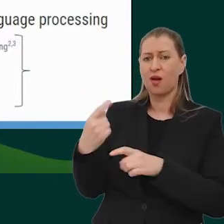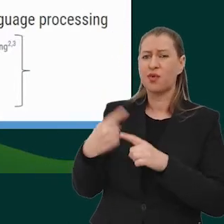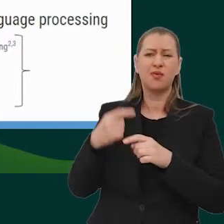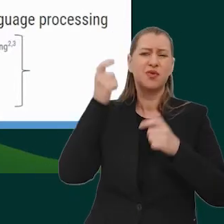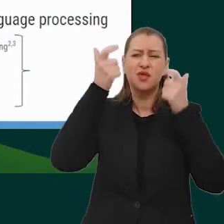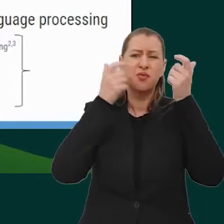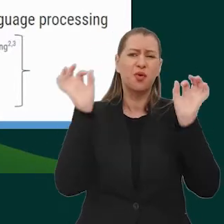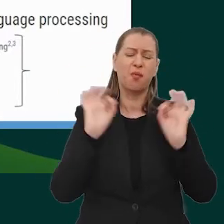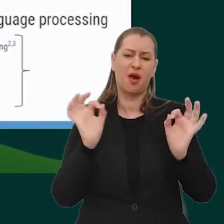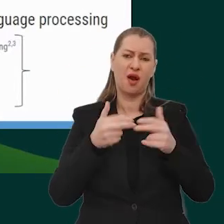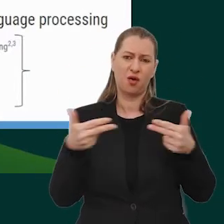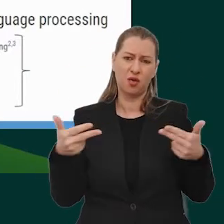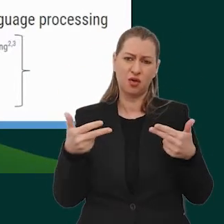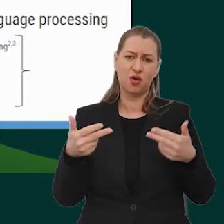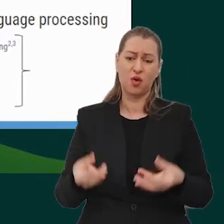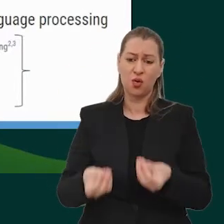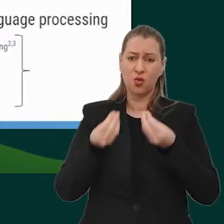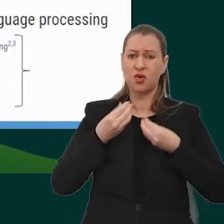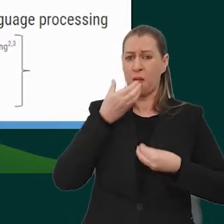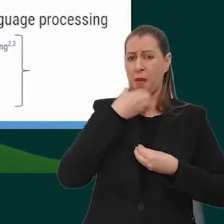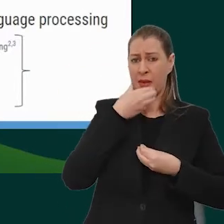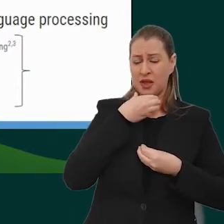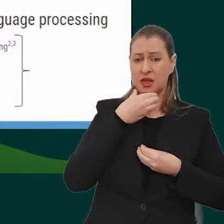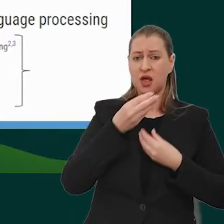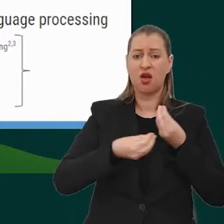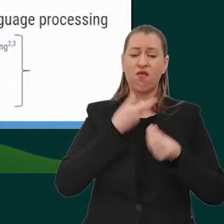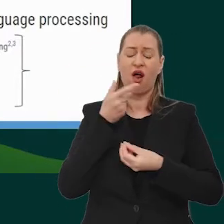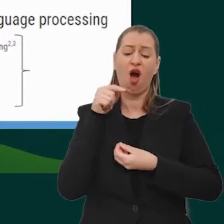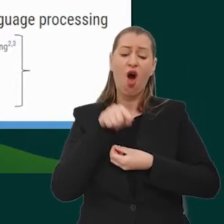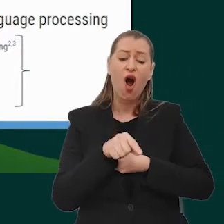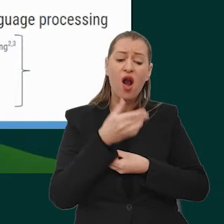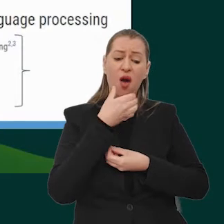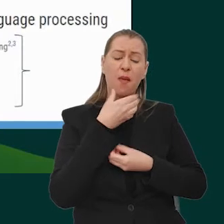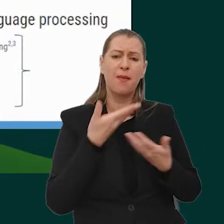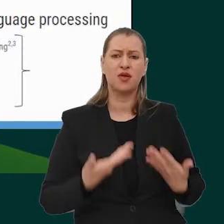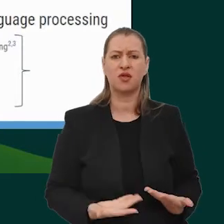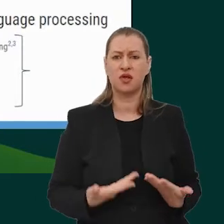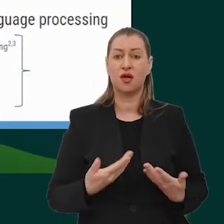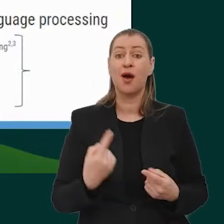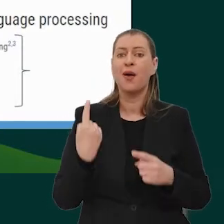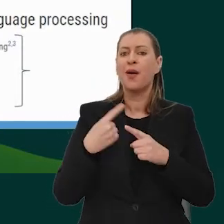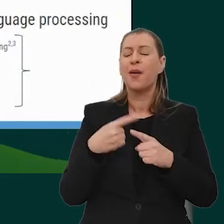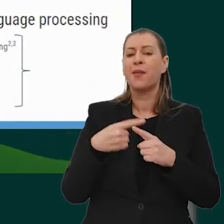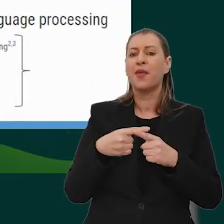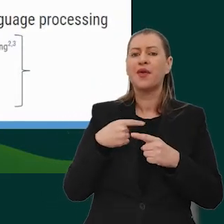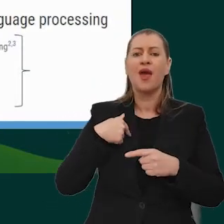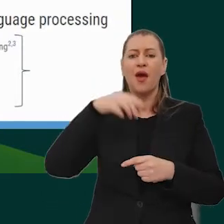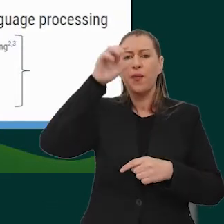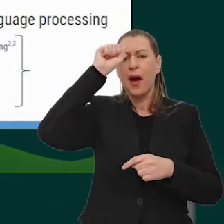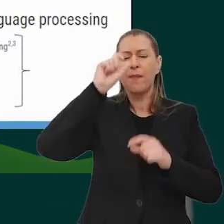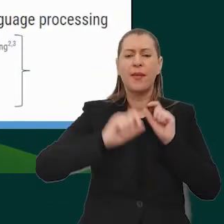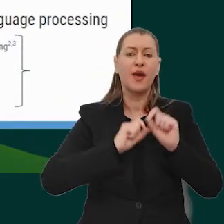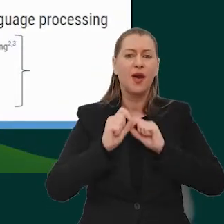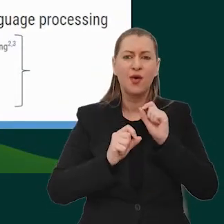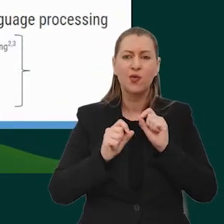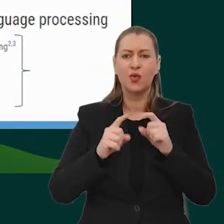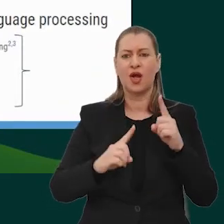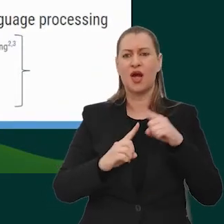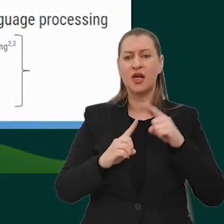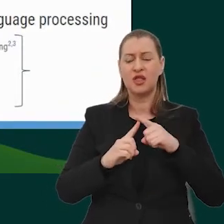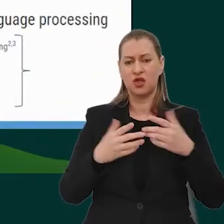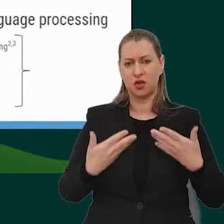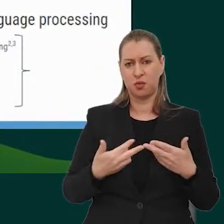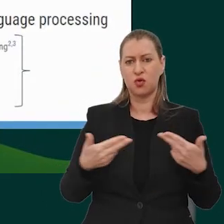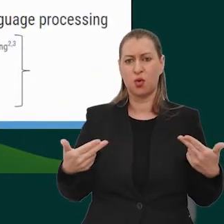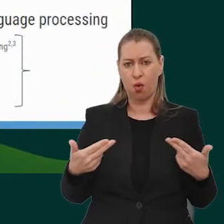coisa. Quando a gente recebe uma maçã na mão e alguém me diz, olha, isso é uma maçã. Porque eu aprendo aquele tipo de